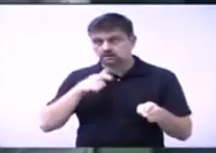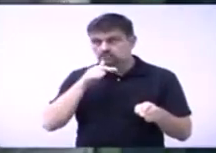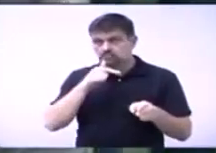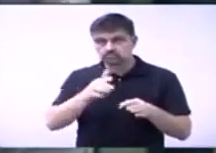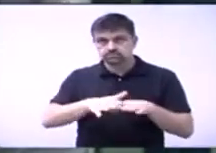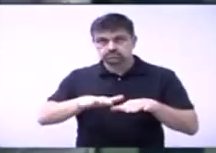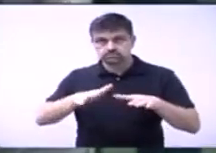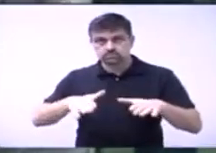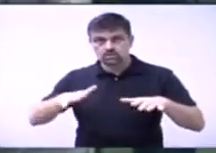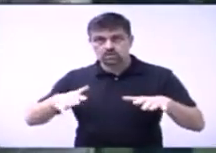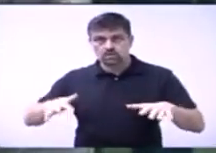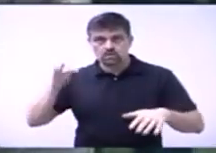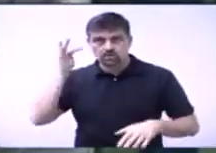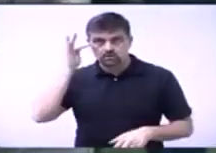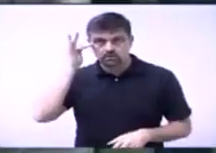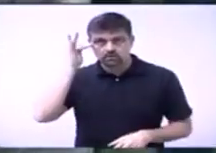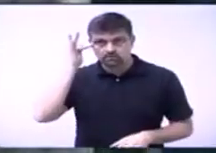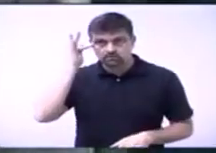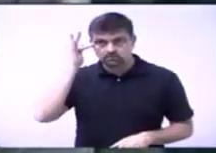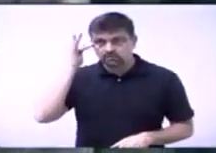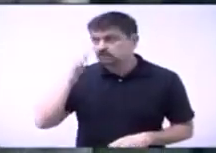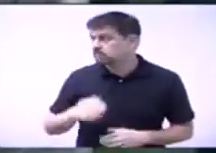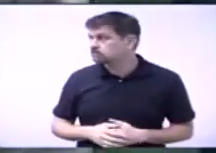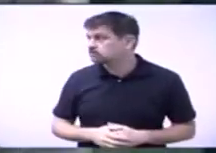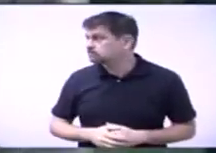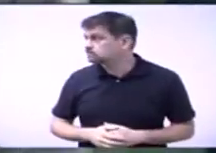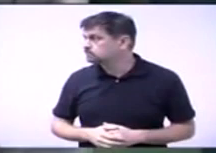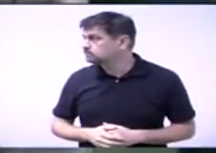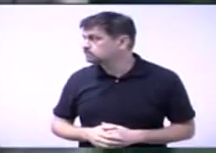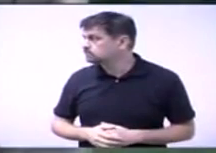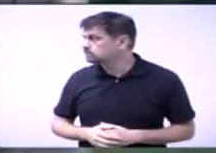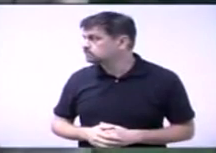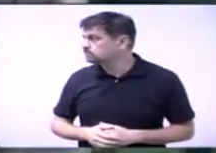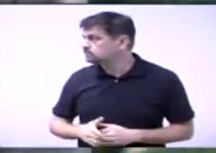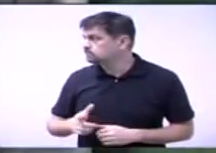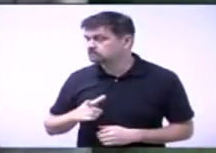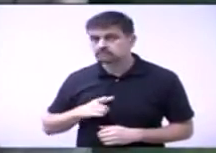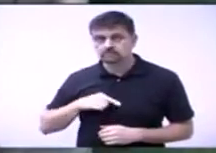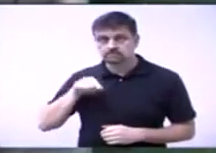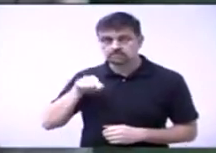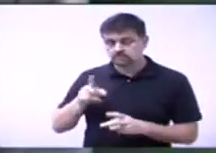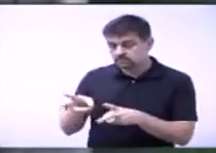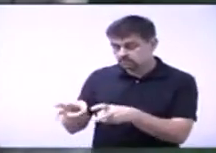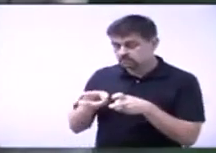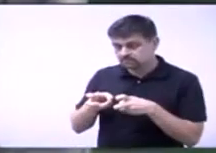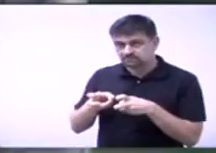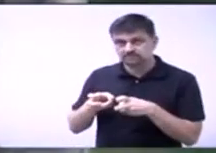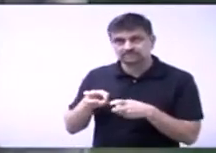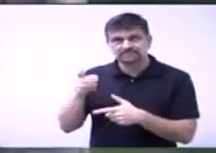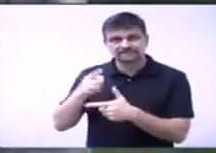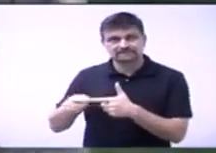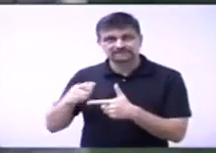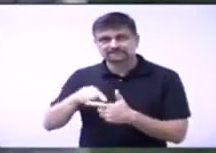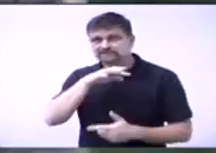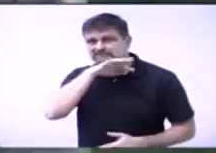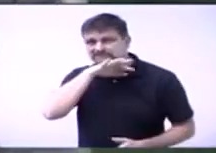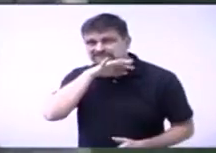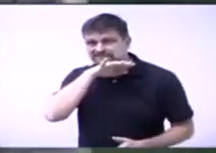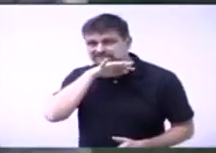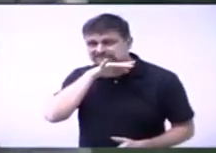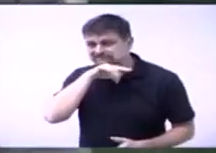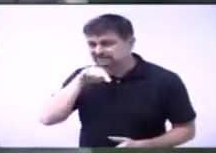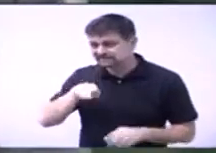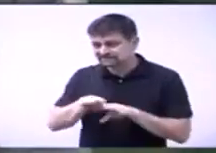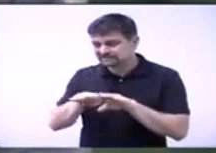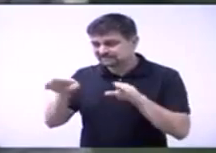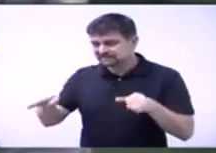O Flávio Xavier aborda esse aspecto, né? Então, assim, uma situação bastante deplorável que se encontra ali o PIR,